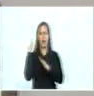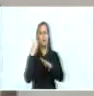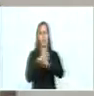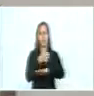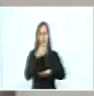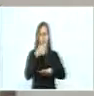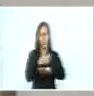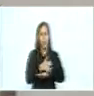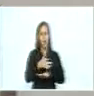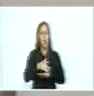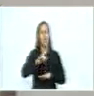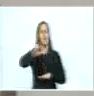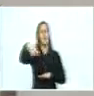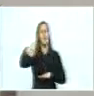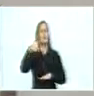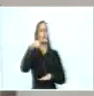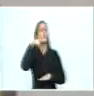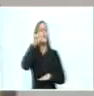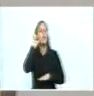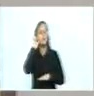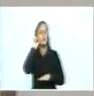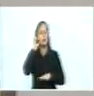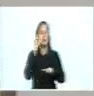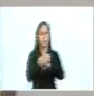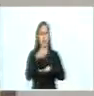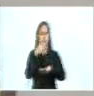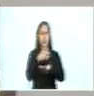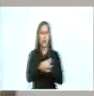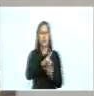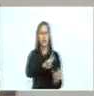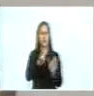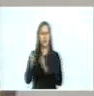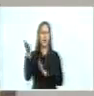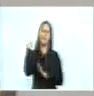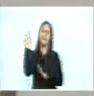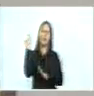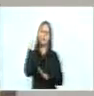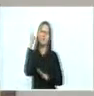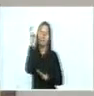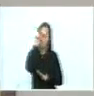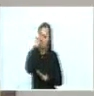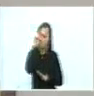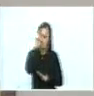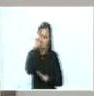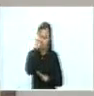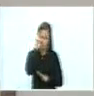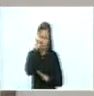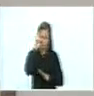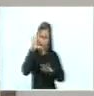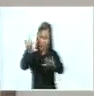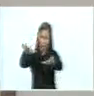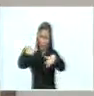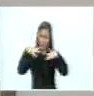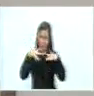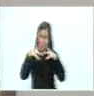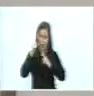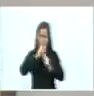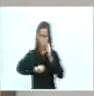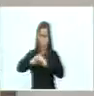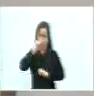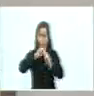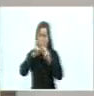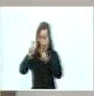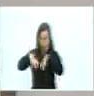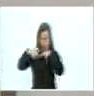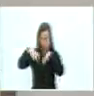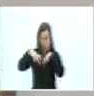ontem. Na semana passada, aconteceu na quinta-feira, no auditório da Economia Rural da Universidade